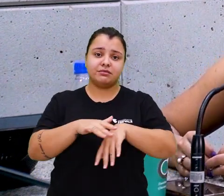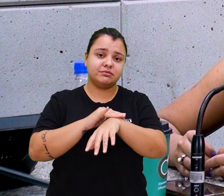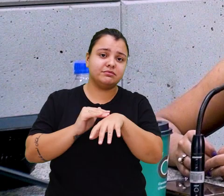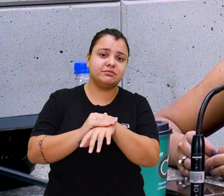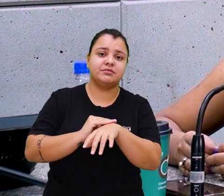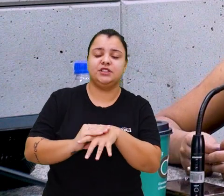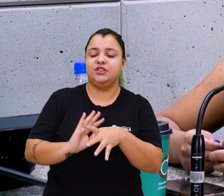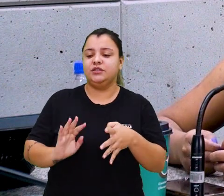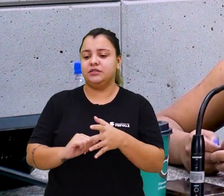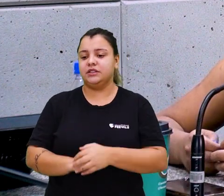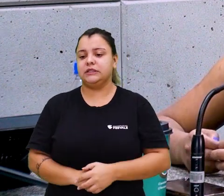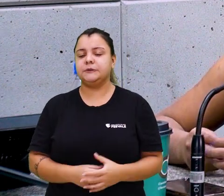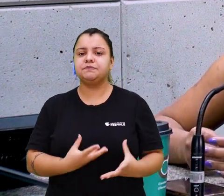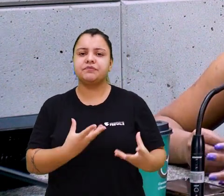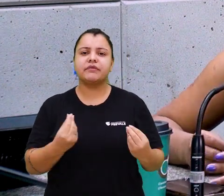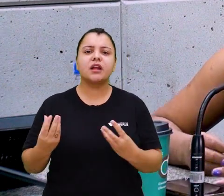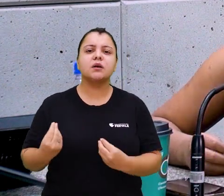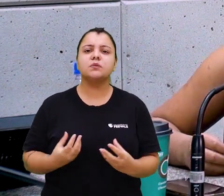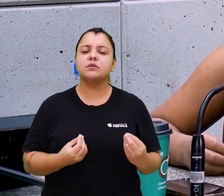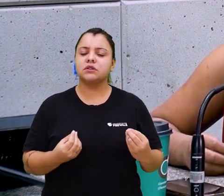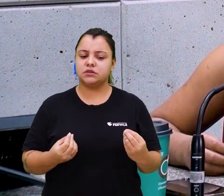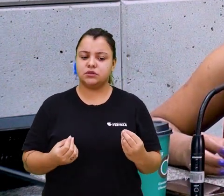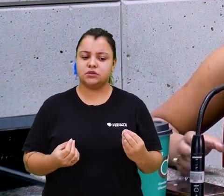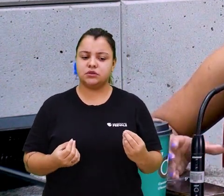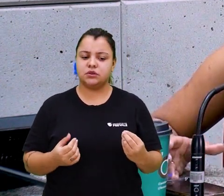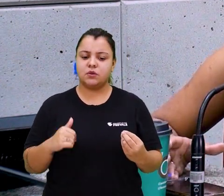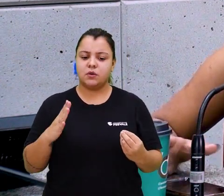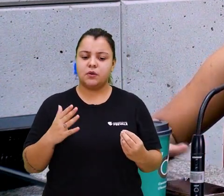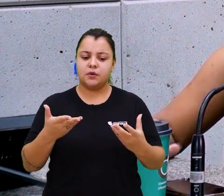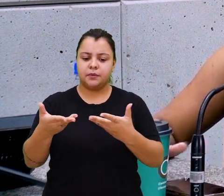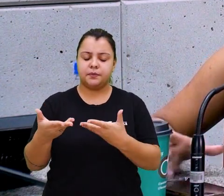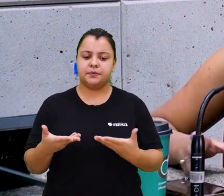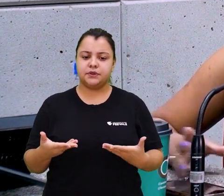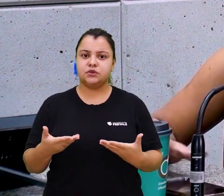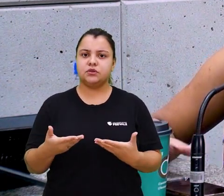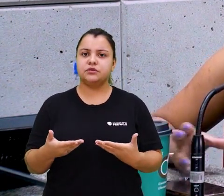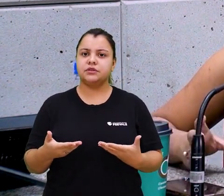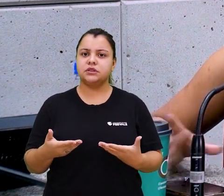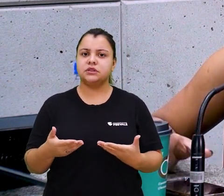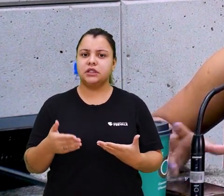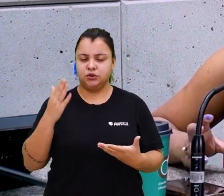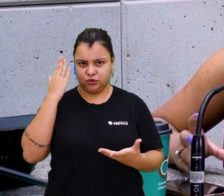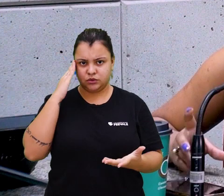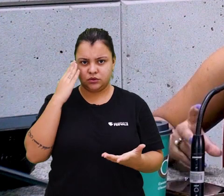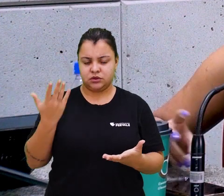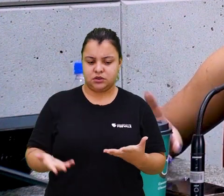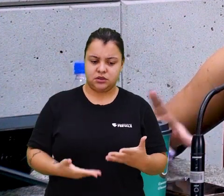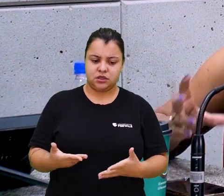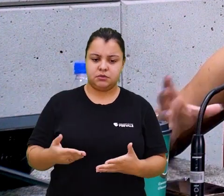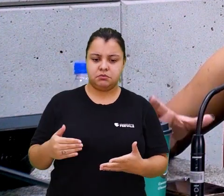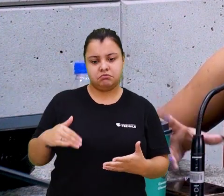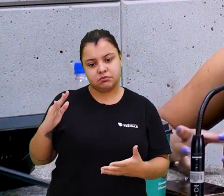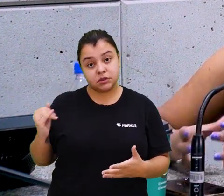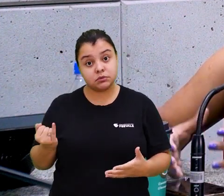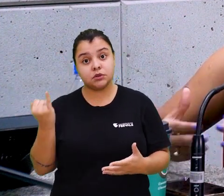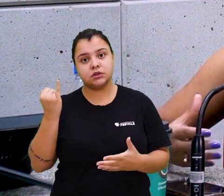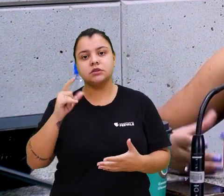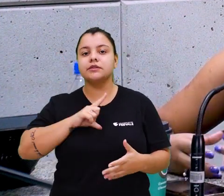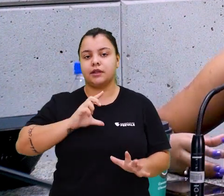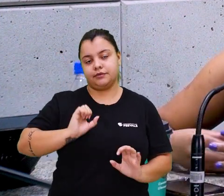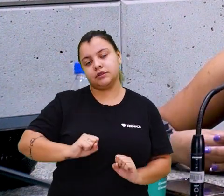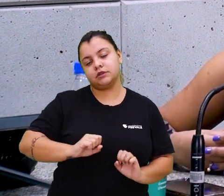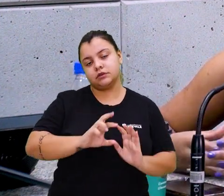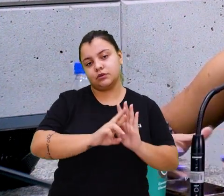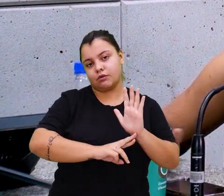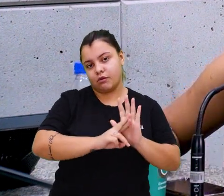comigo é muito acho que foram mais os convidados assim que mais um pouco mais importantes assim que teve um